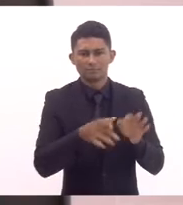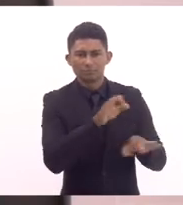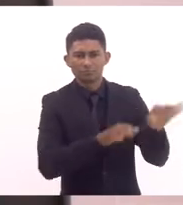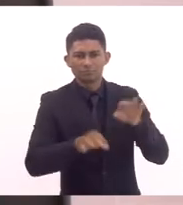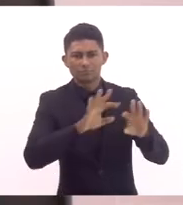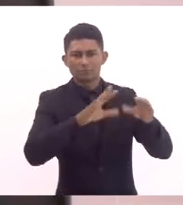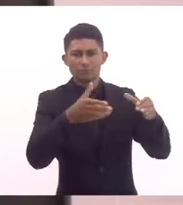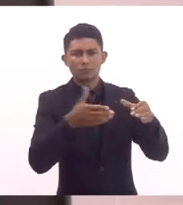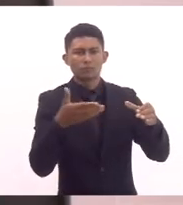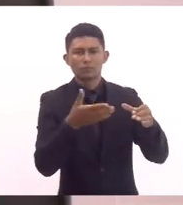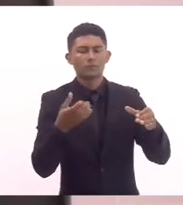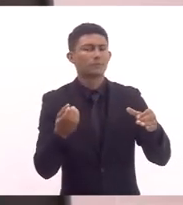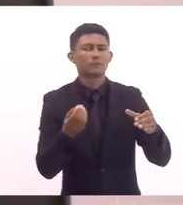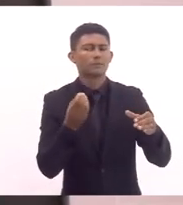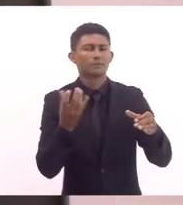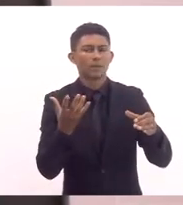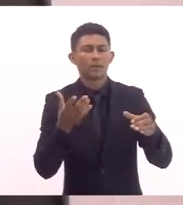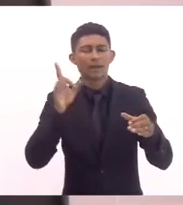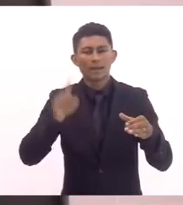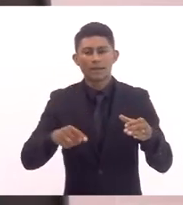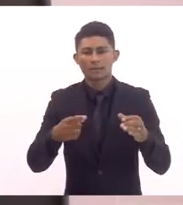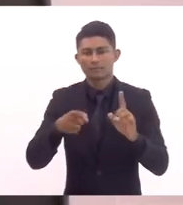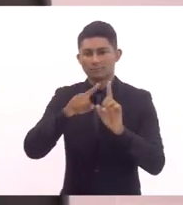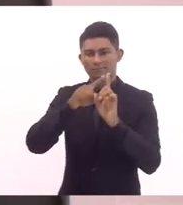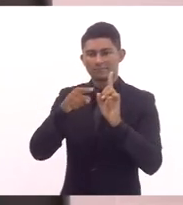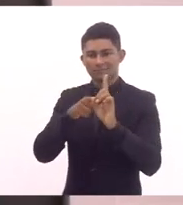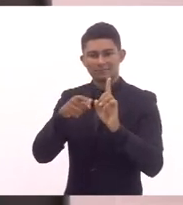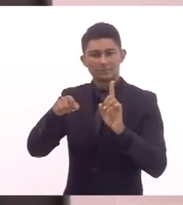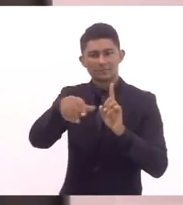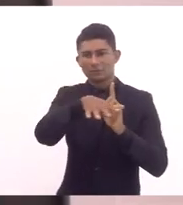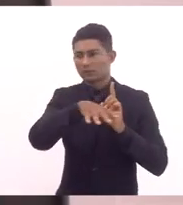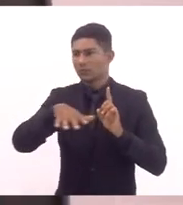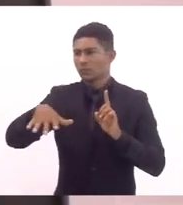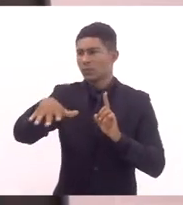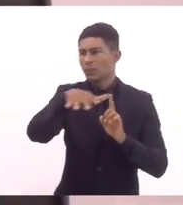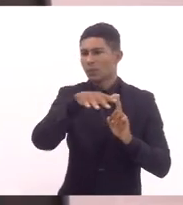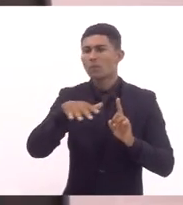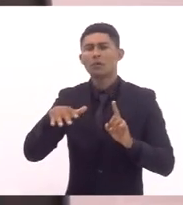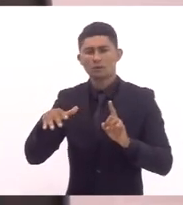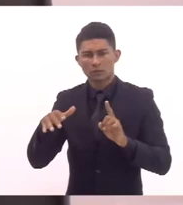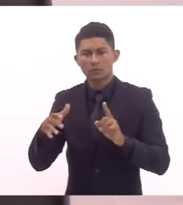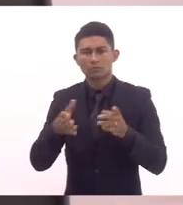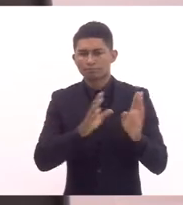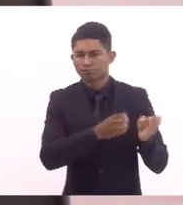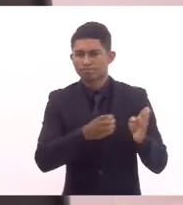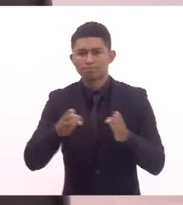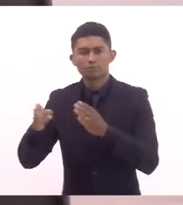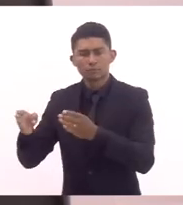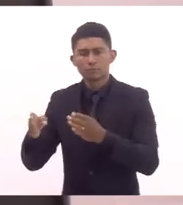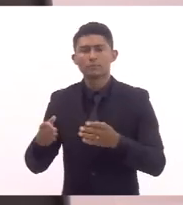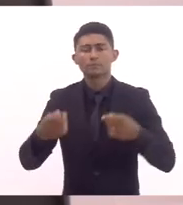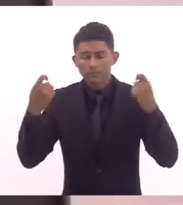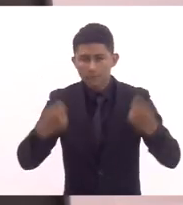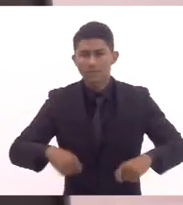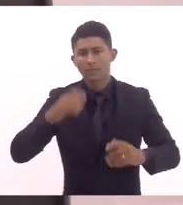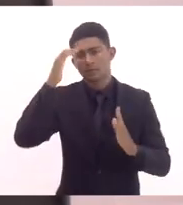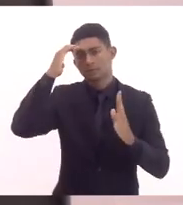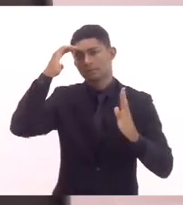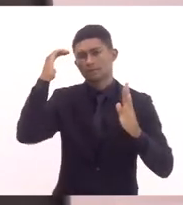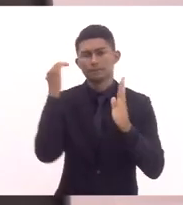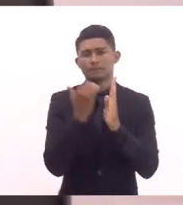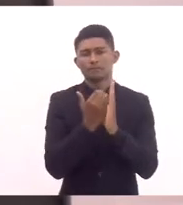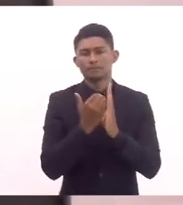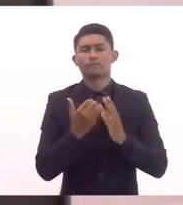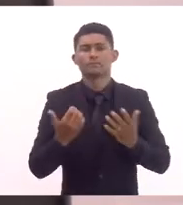a roda de gestante não é uma inovação a roda de gestantes tá lá a gente precisa cumprir